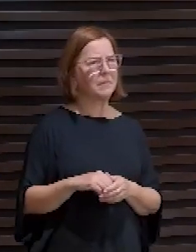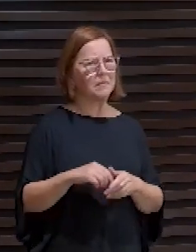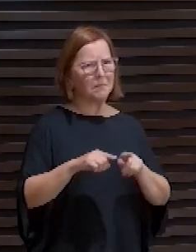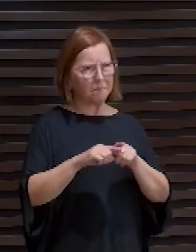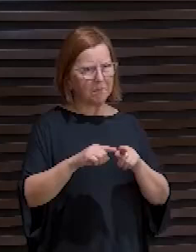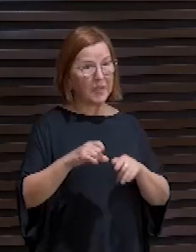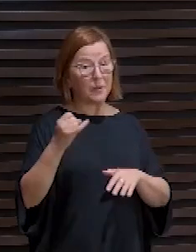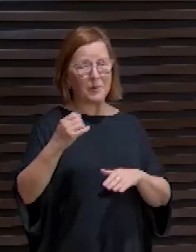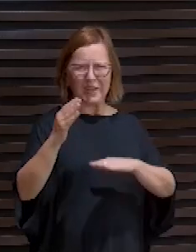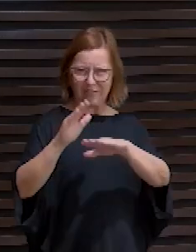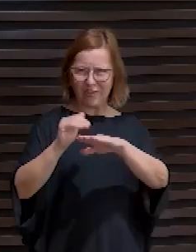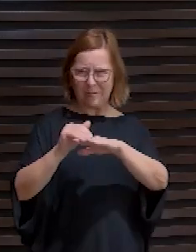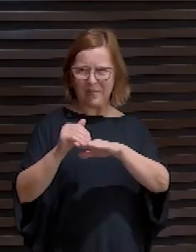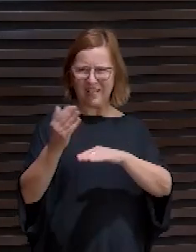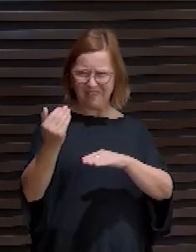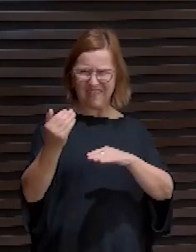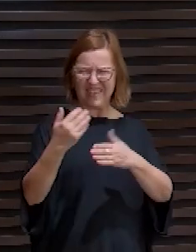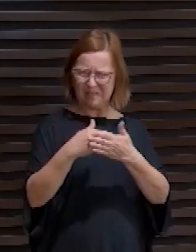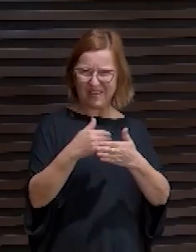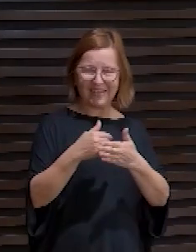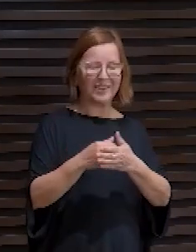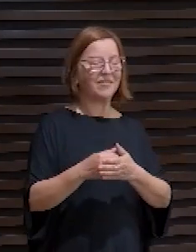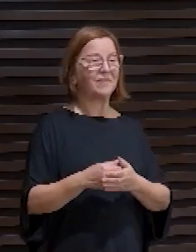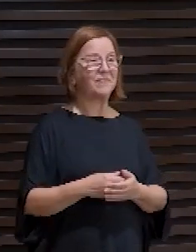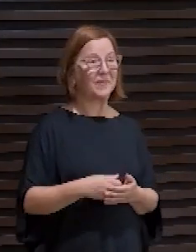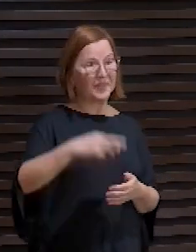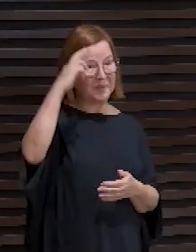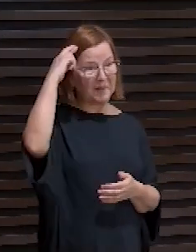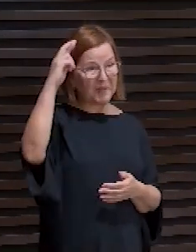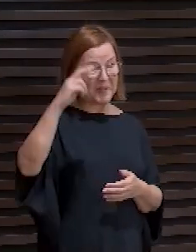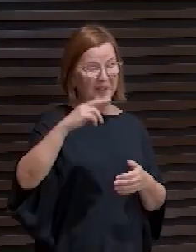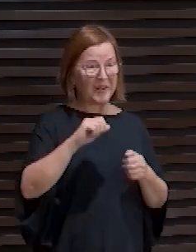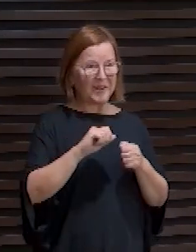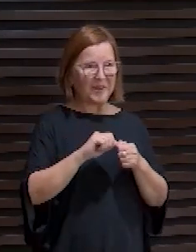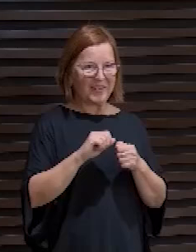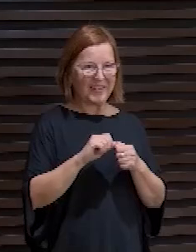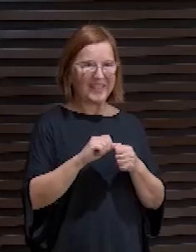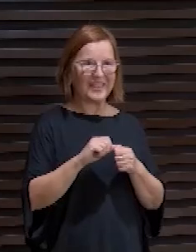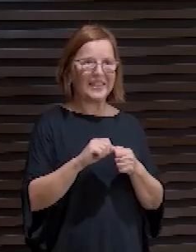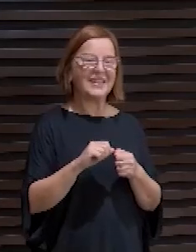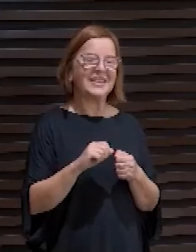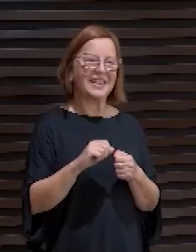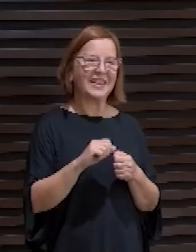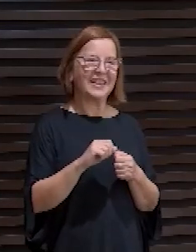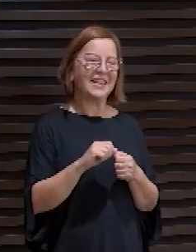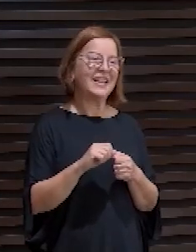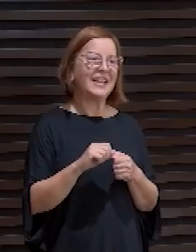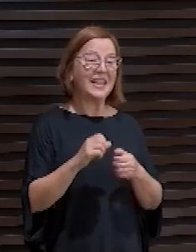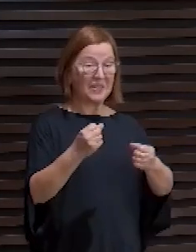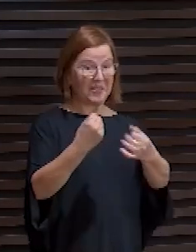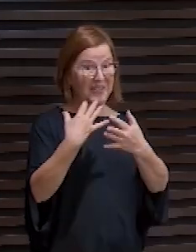é? Então o Senhor precisa trabalhar em nós a santificação, para ir tirando, despojando isso de